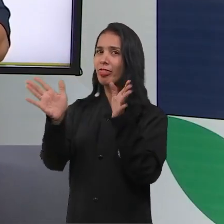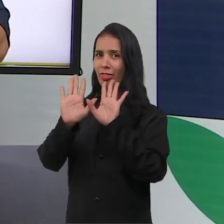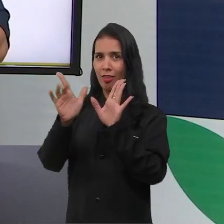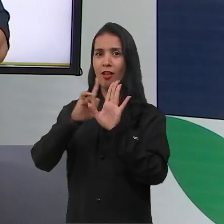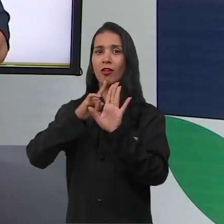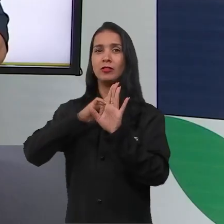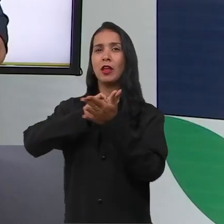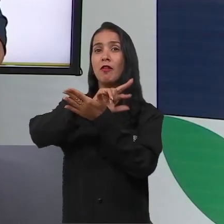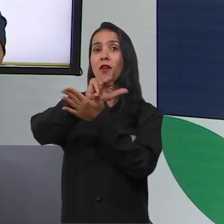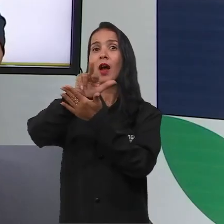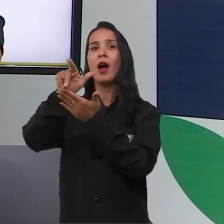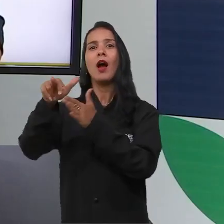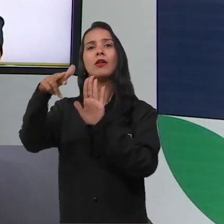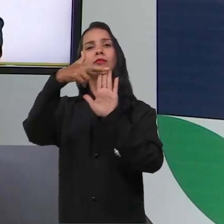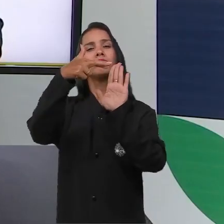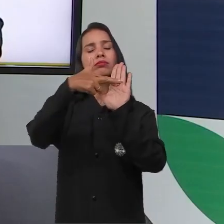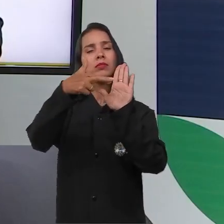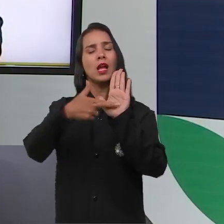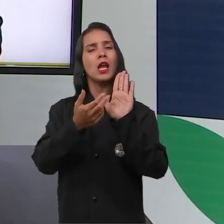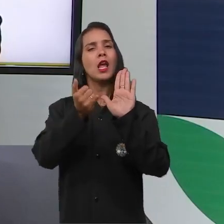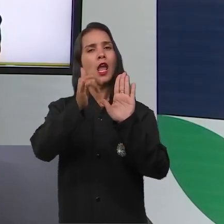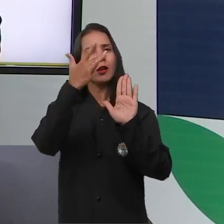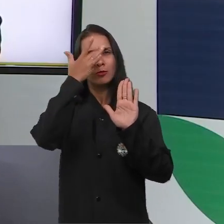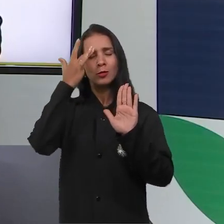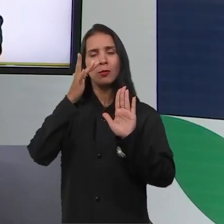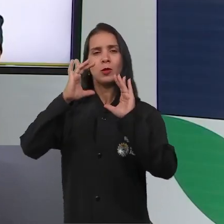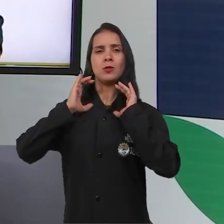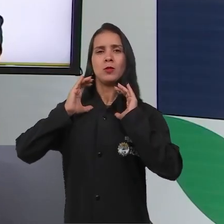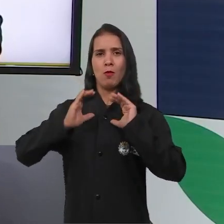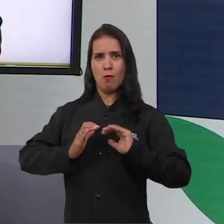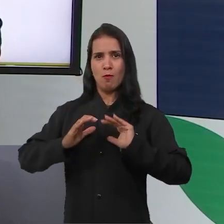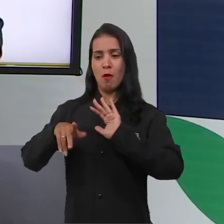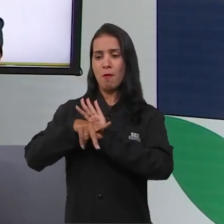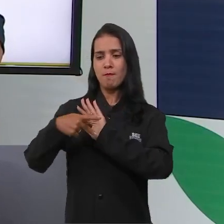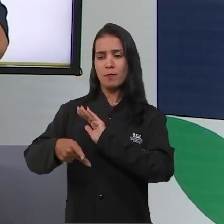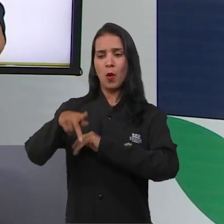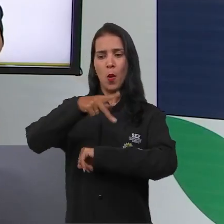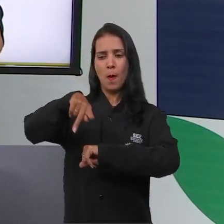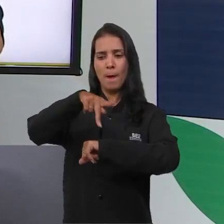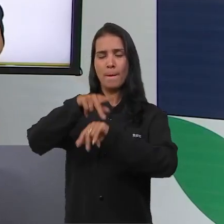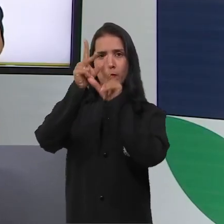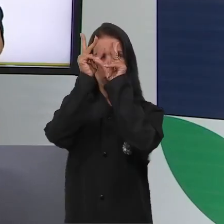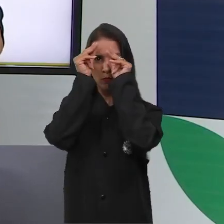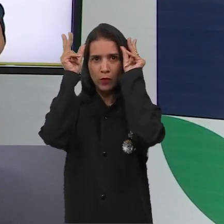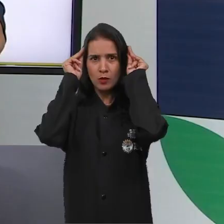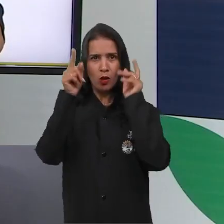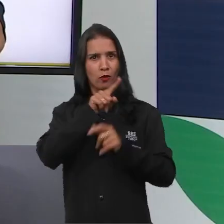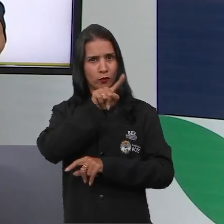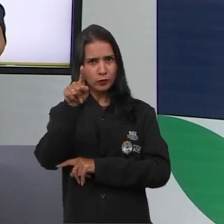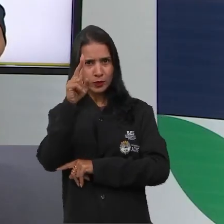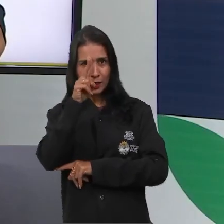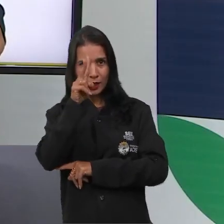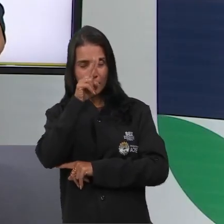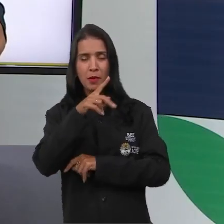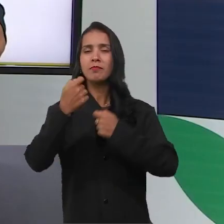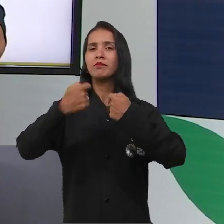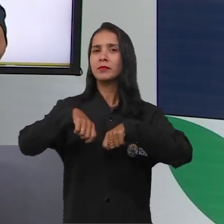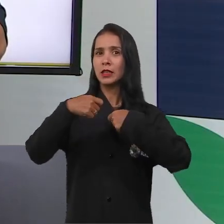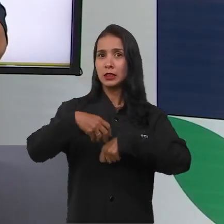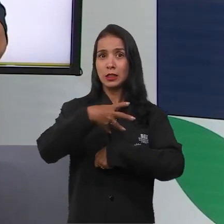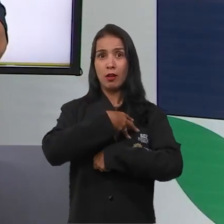vários critérios para ser cidadão em Atenas, na Grécia Antiga. Vários. Lembra deles? Tem que ser filho de pai e